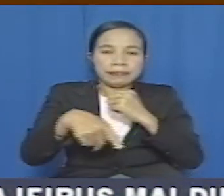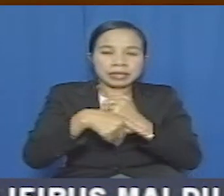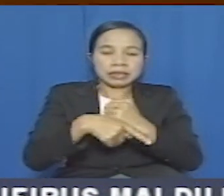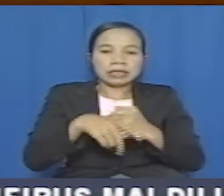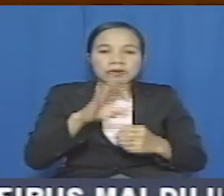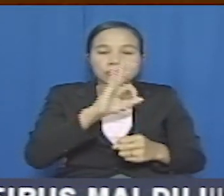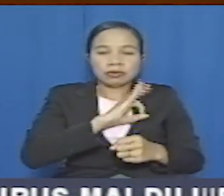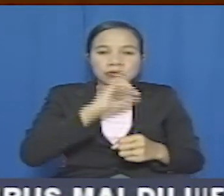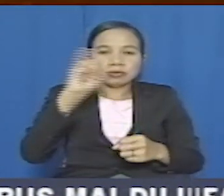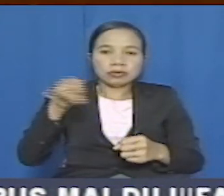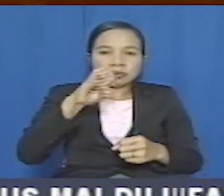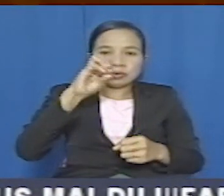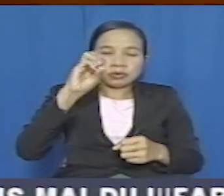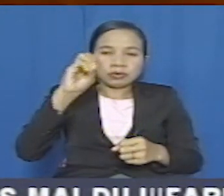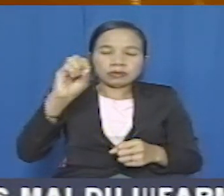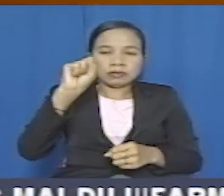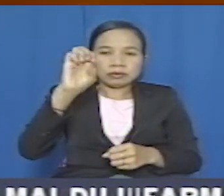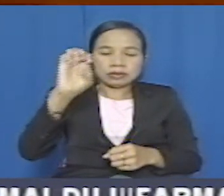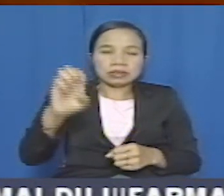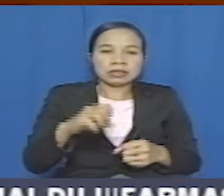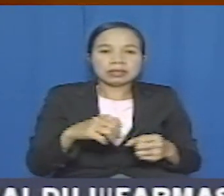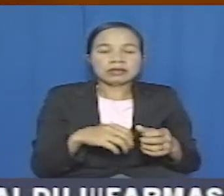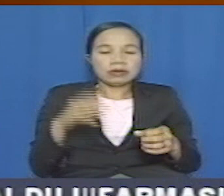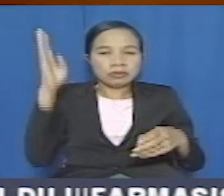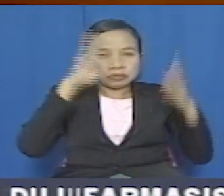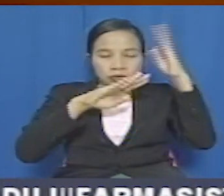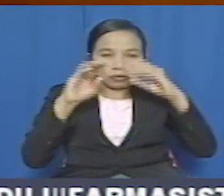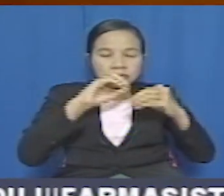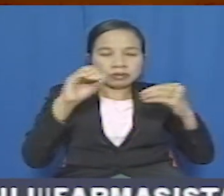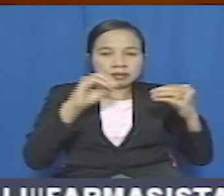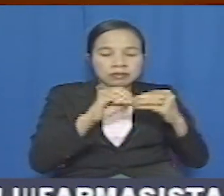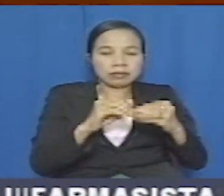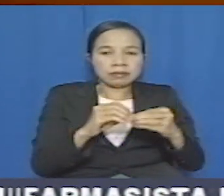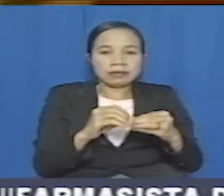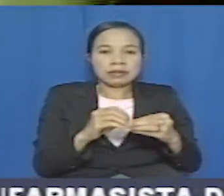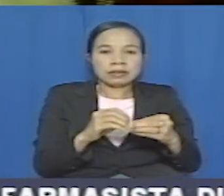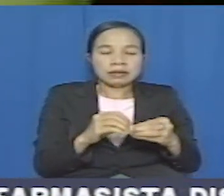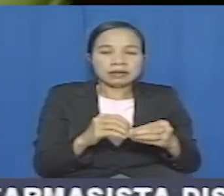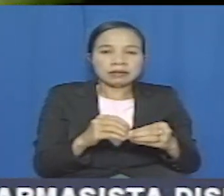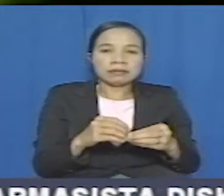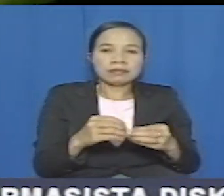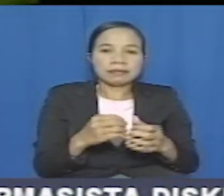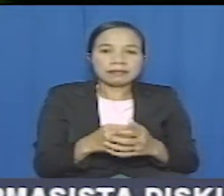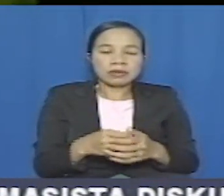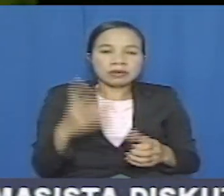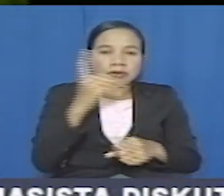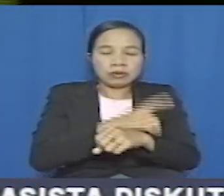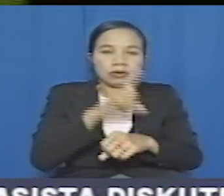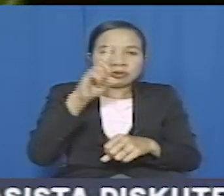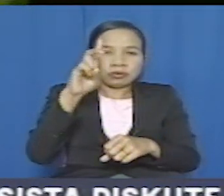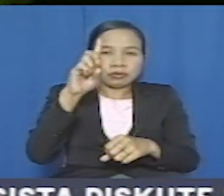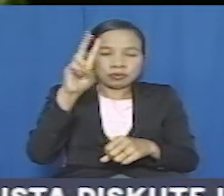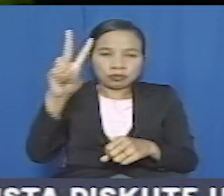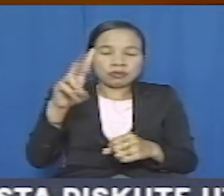Santos Naimori Bucar, quando ba caso obstrução ba autoridade pública. Nebe acontece e eleição antecipada e alo rua fulan maio tina rua